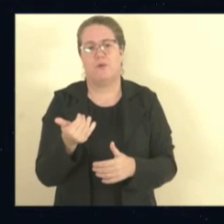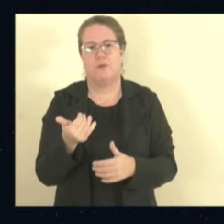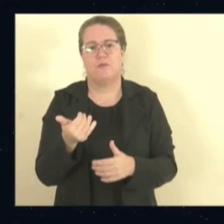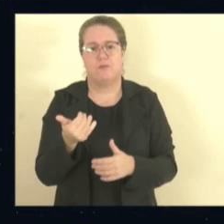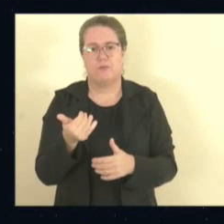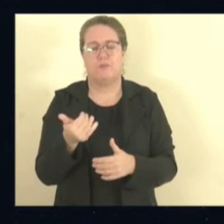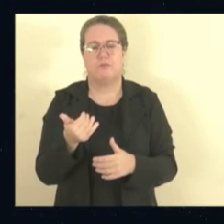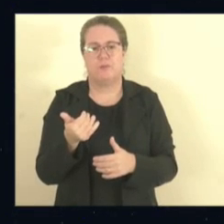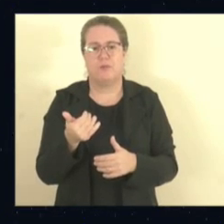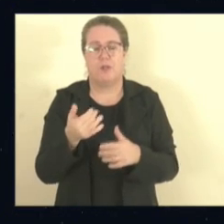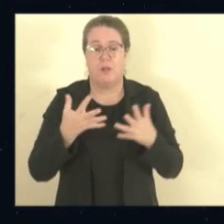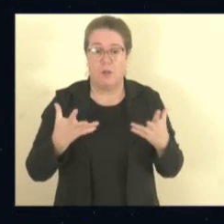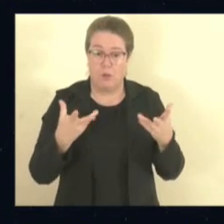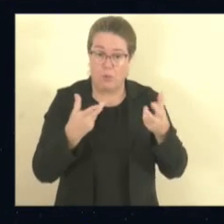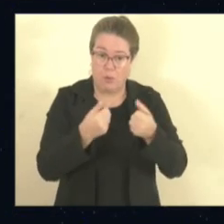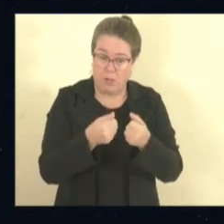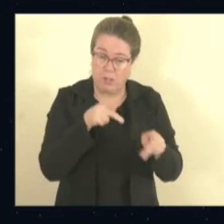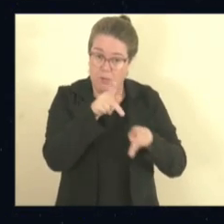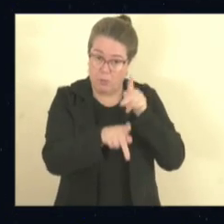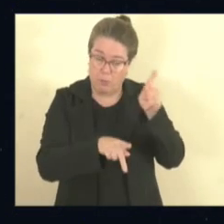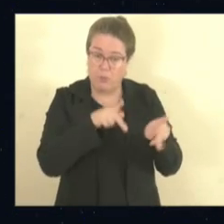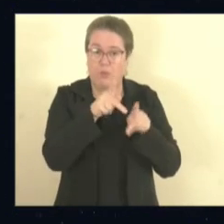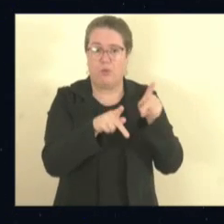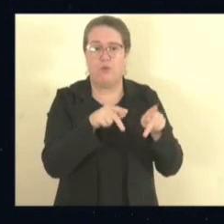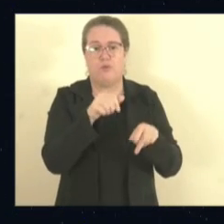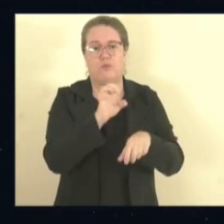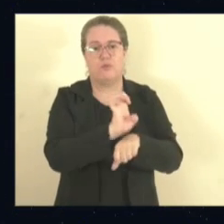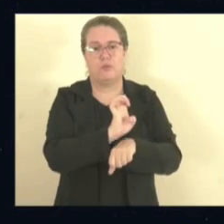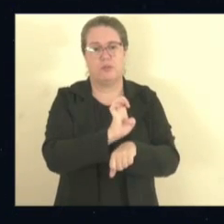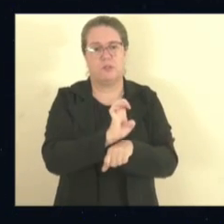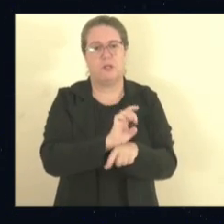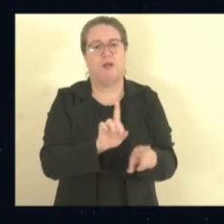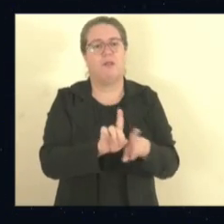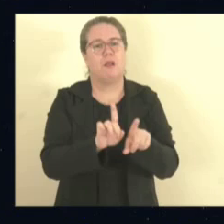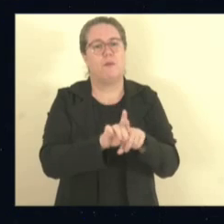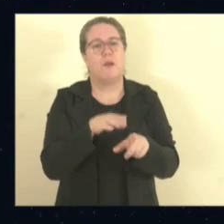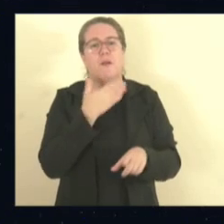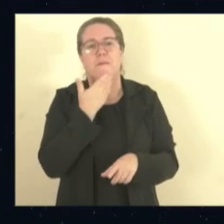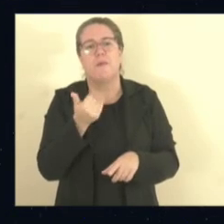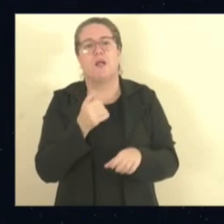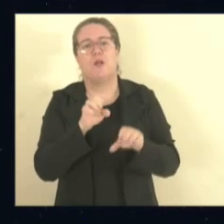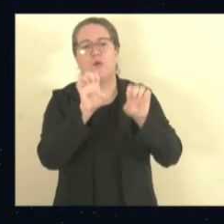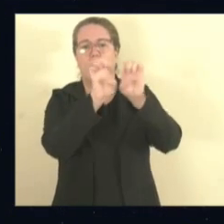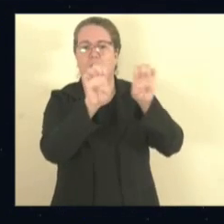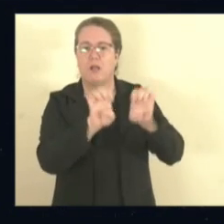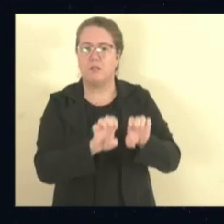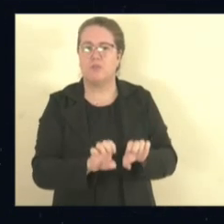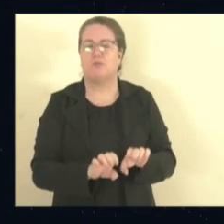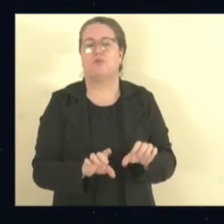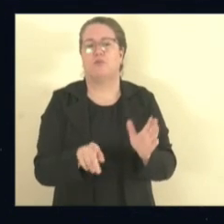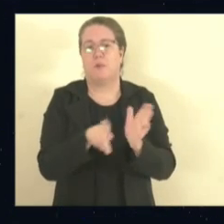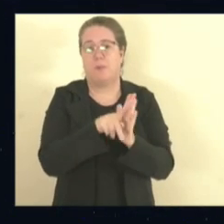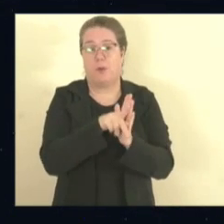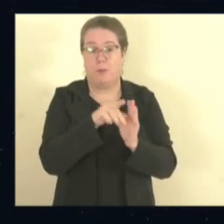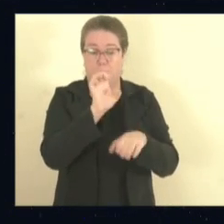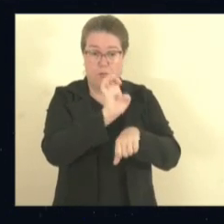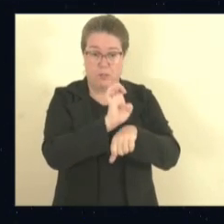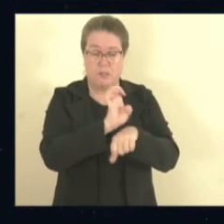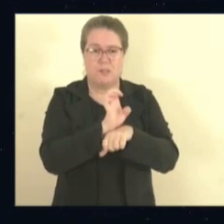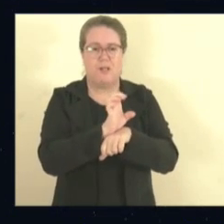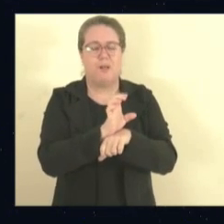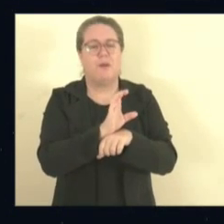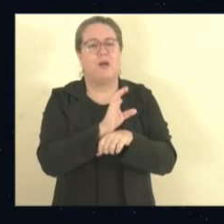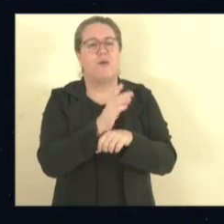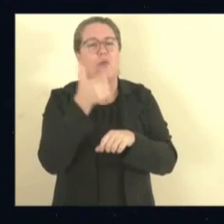além de estar melhorando a qualidade de vida dos capixabas, também melhorando a infraestrutura do Estado para receber mais investimento. E quando o